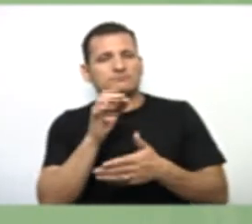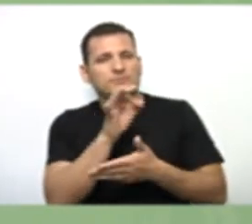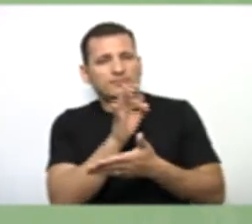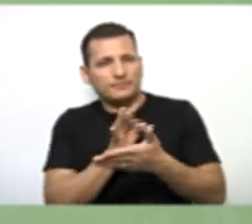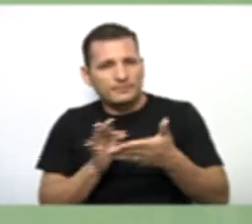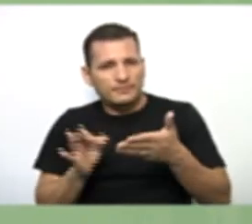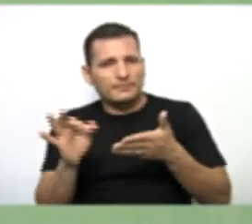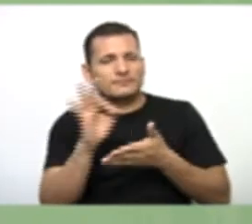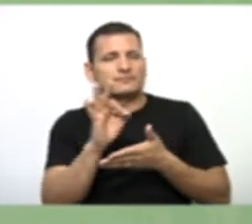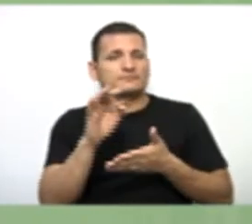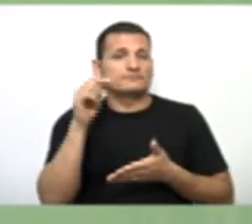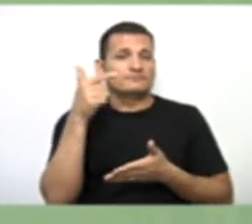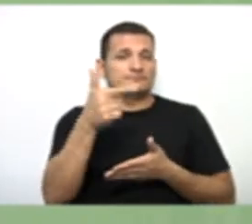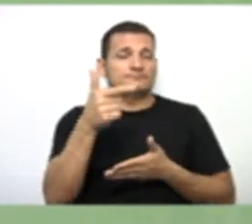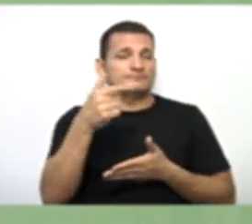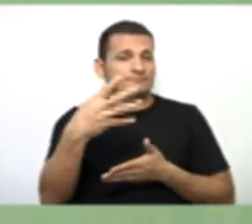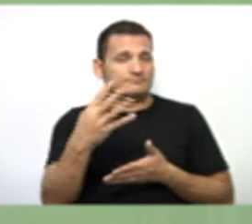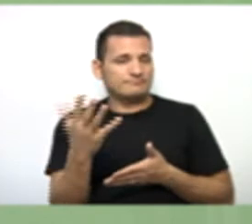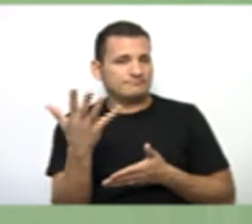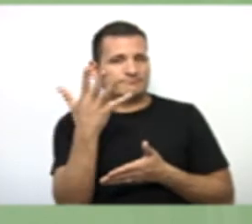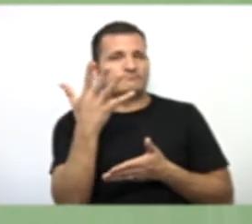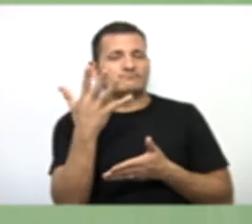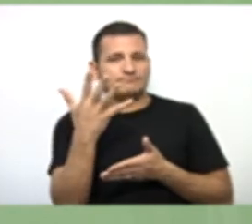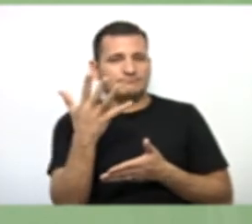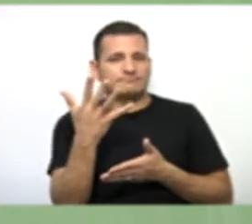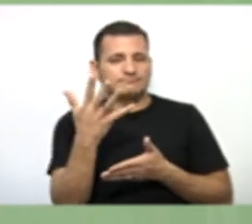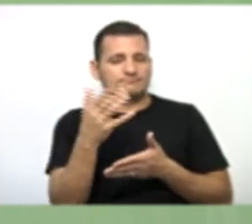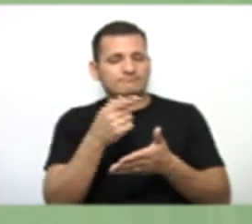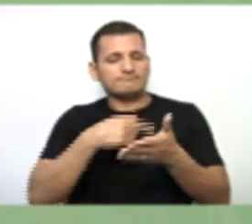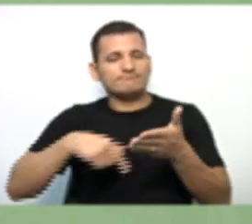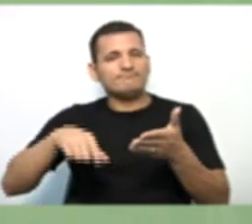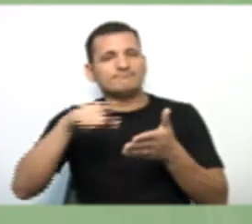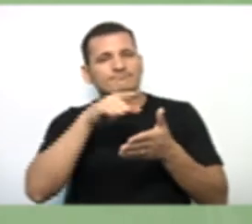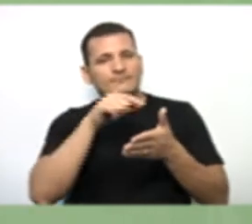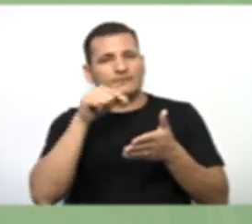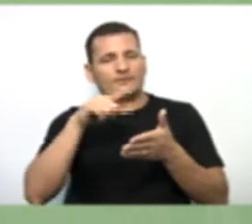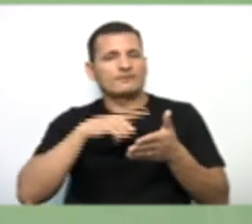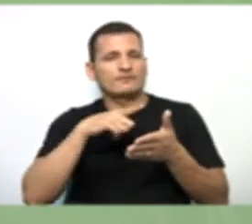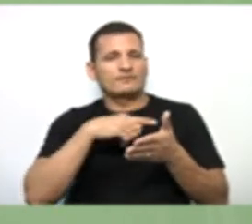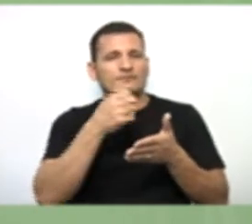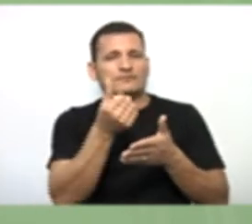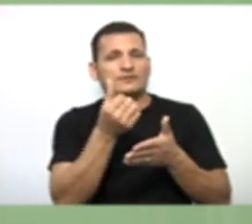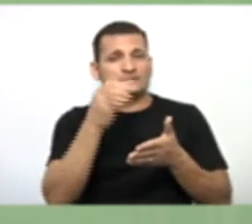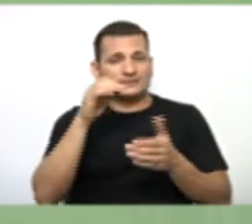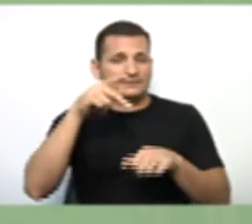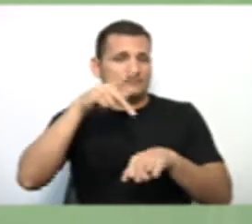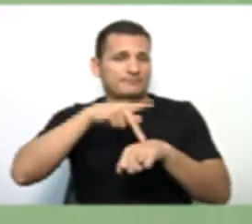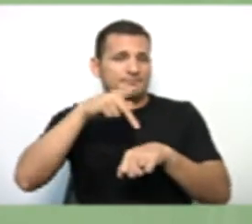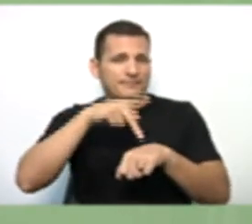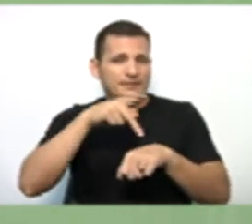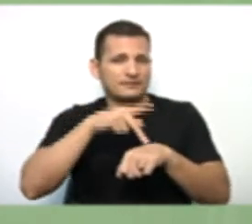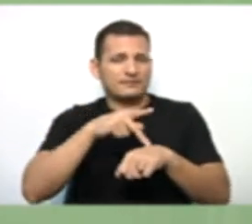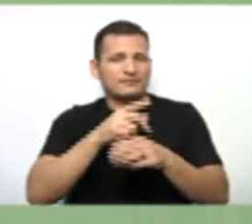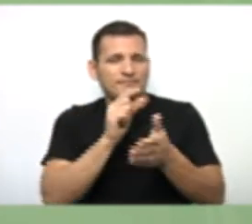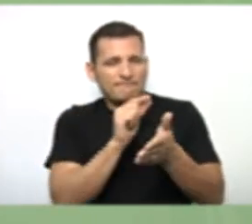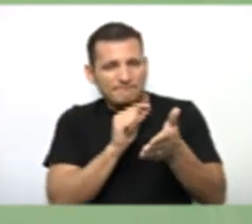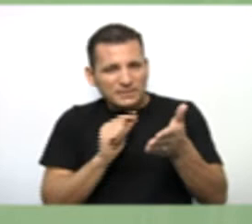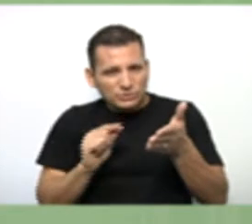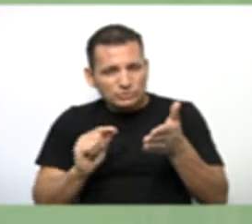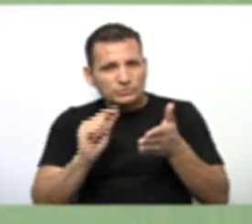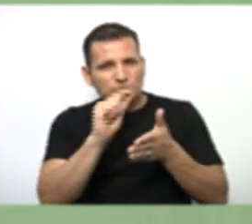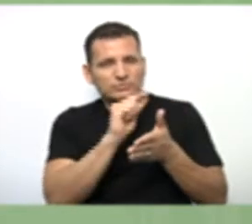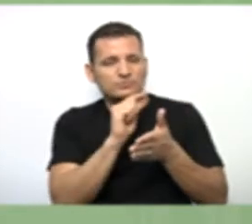24 brilhantes, ao redor dos quais se agrupavam 60 pedras de menor